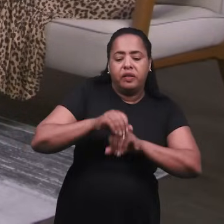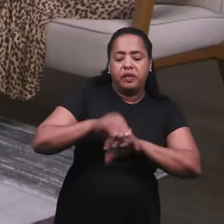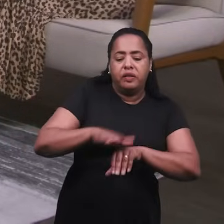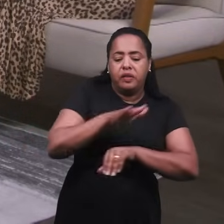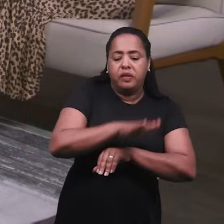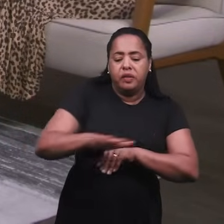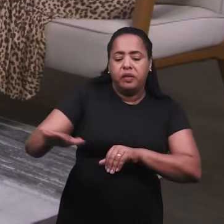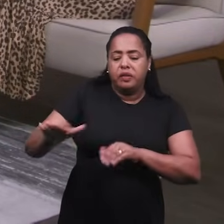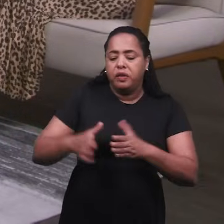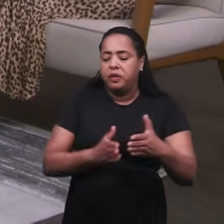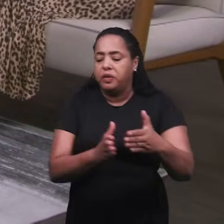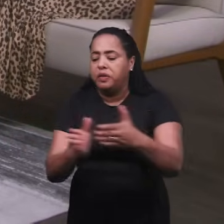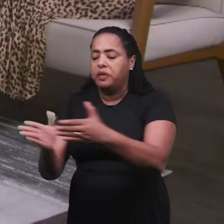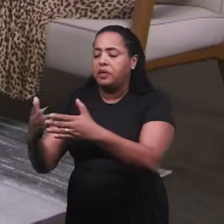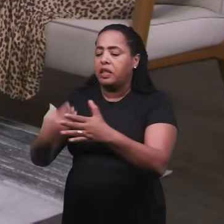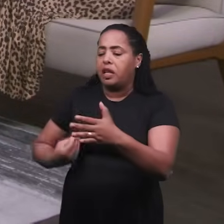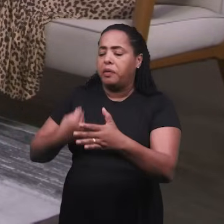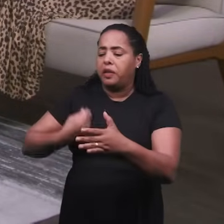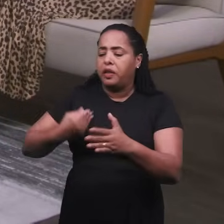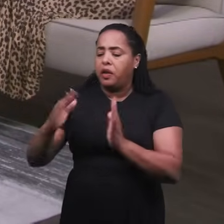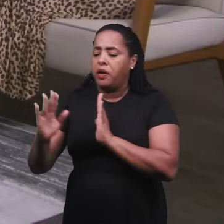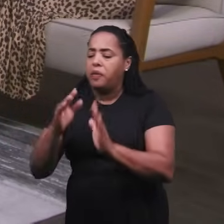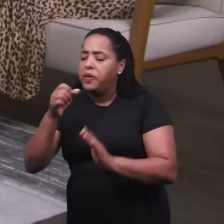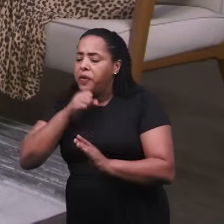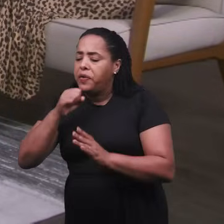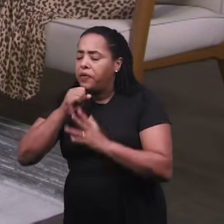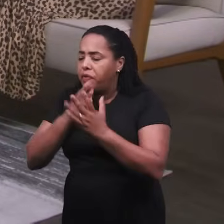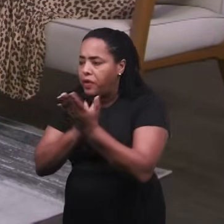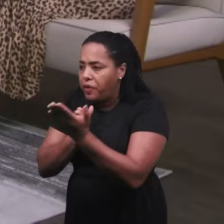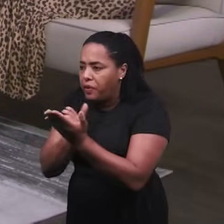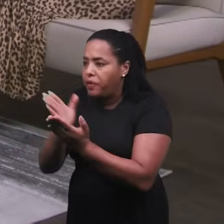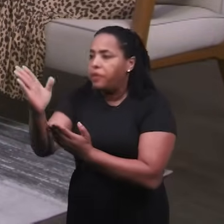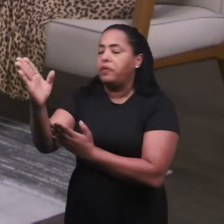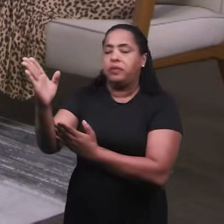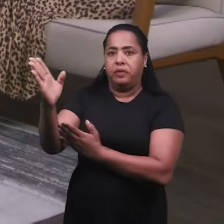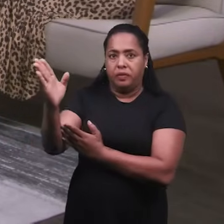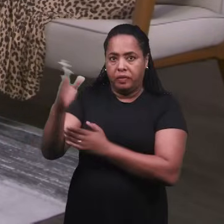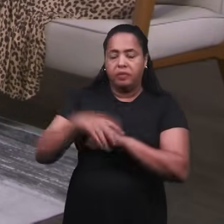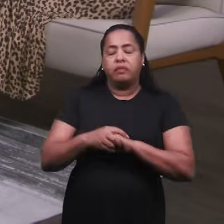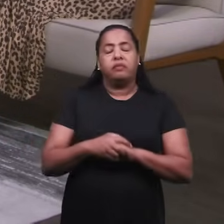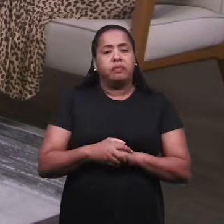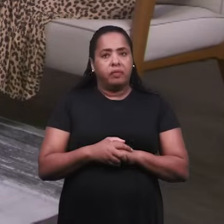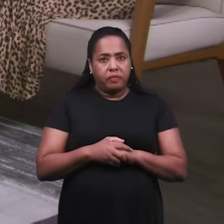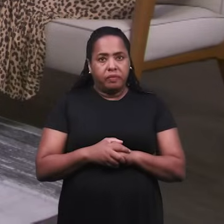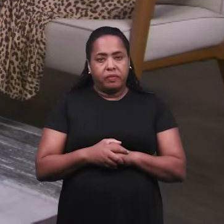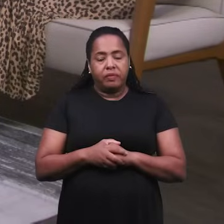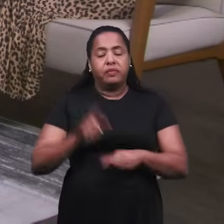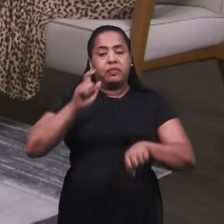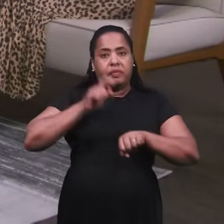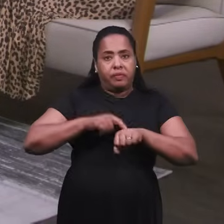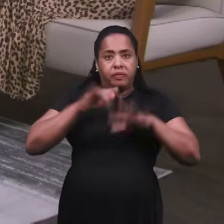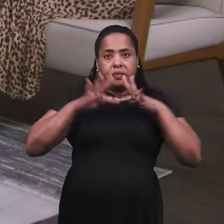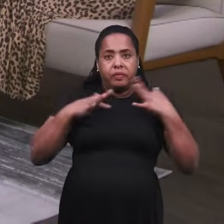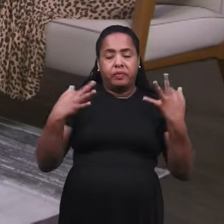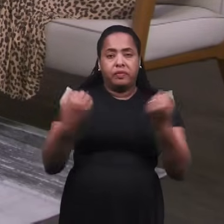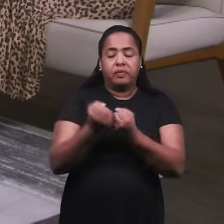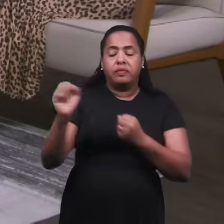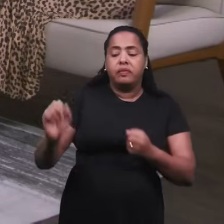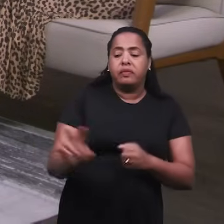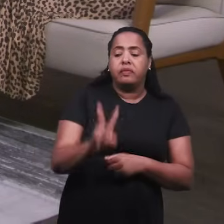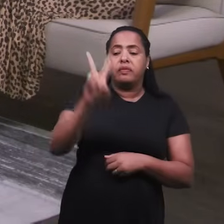que deve andar e até quando envelhecer não desviará dele. Então, quando a família